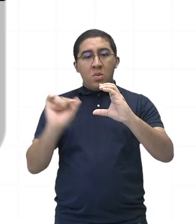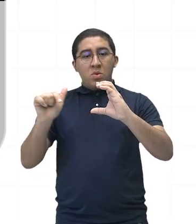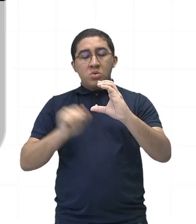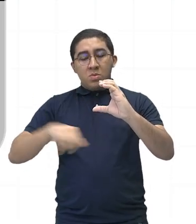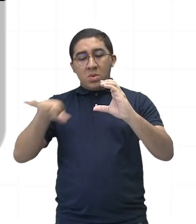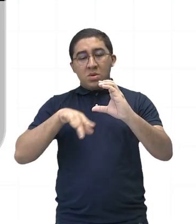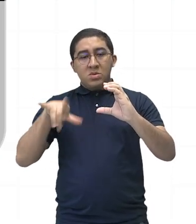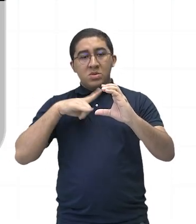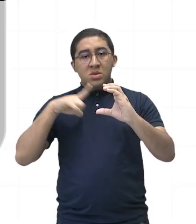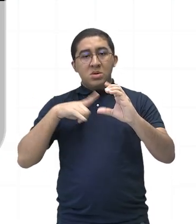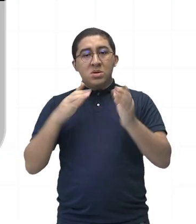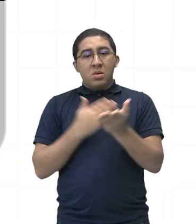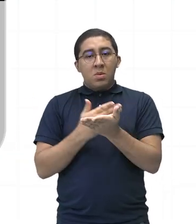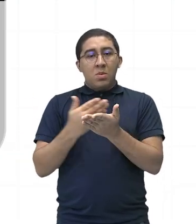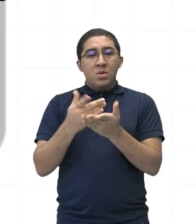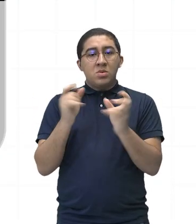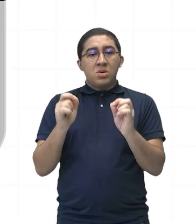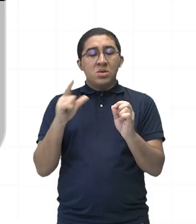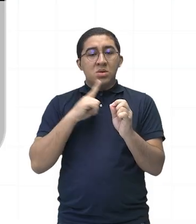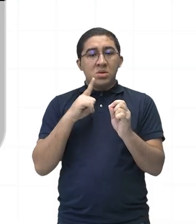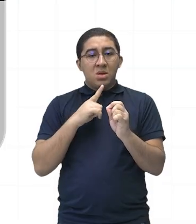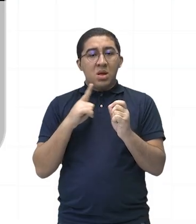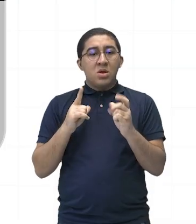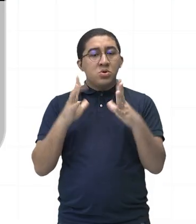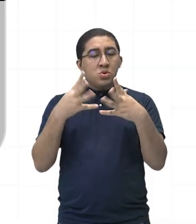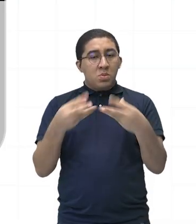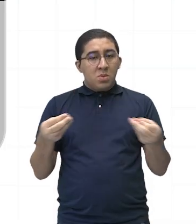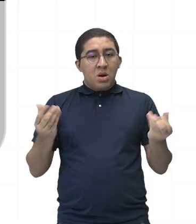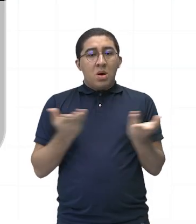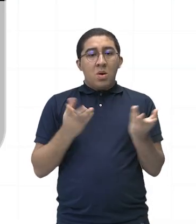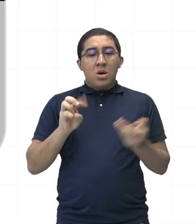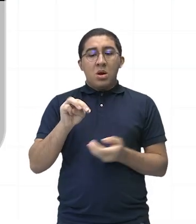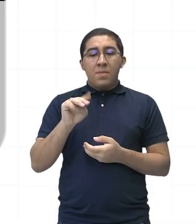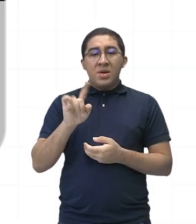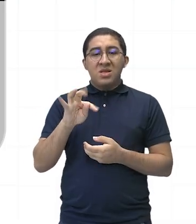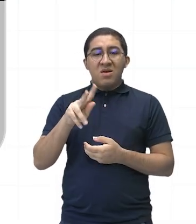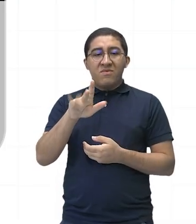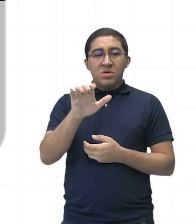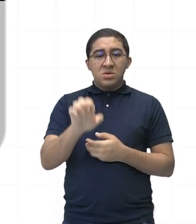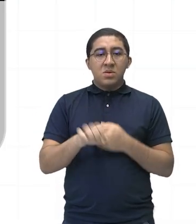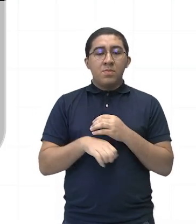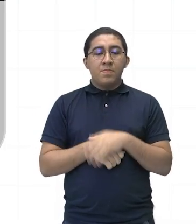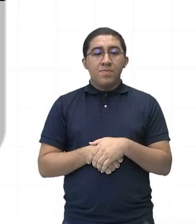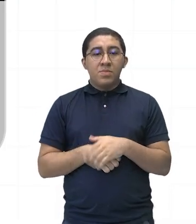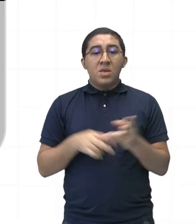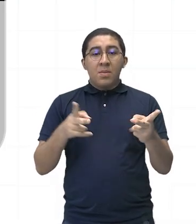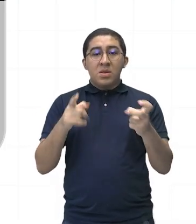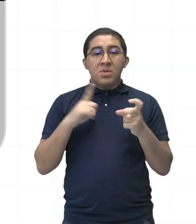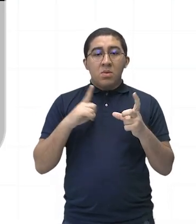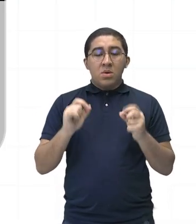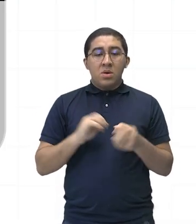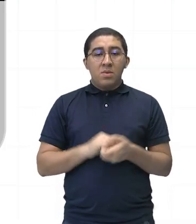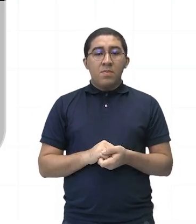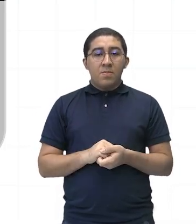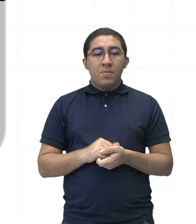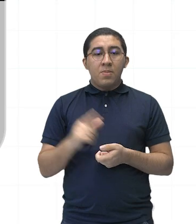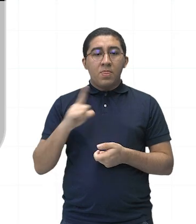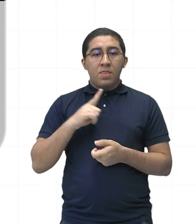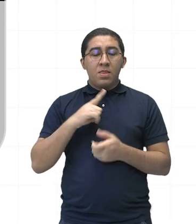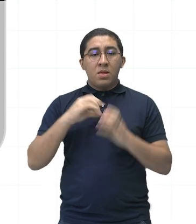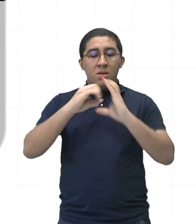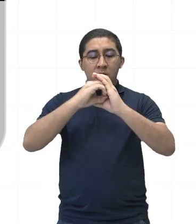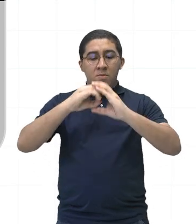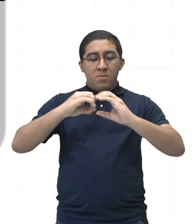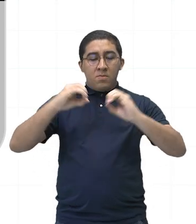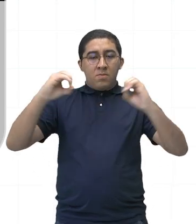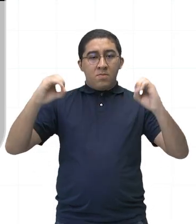opostos, desaparecimento da membrana nuclear. Agora, a metáfase. Vejam, formação das fibras do fuso, cromossomos